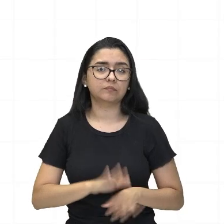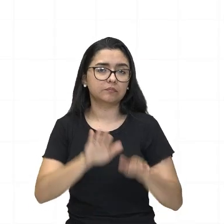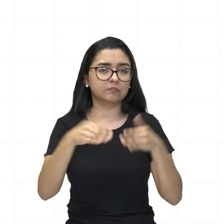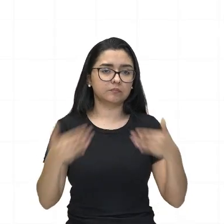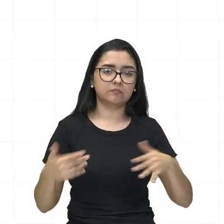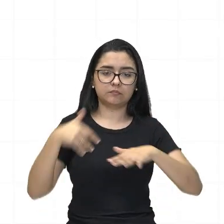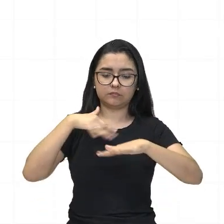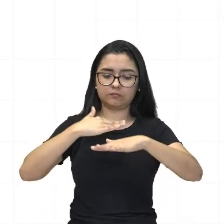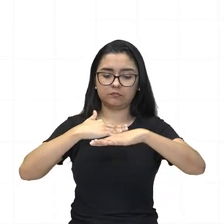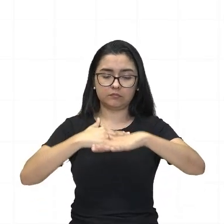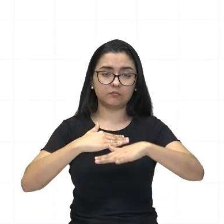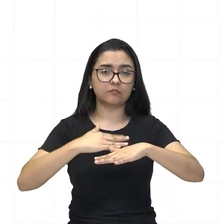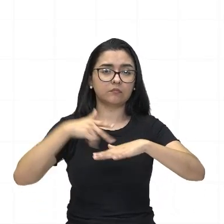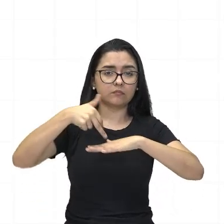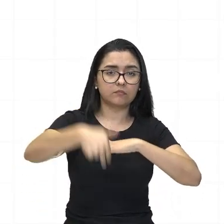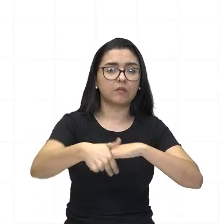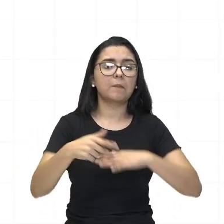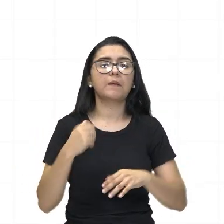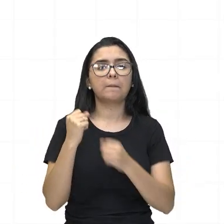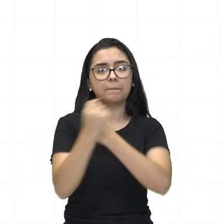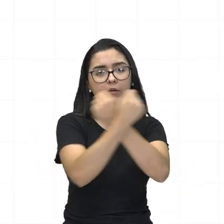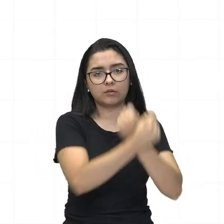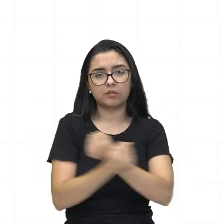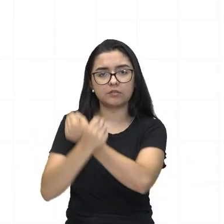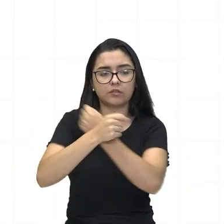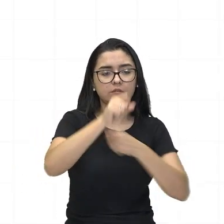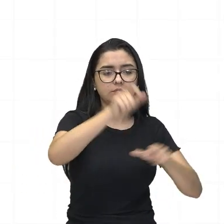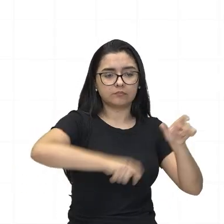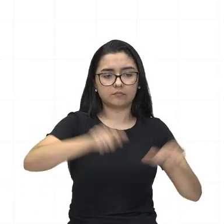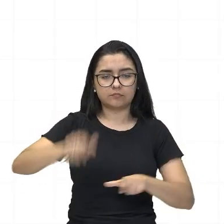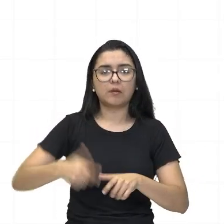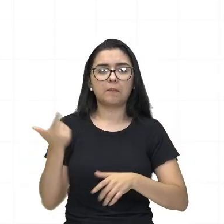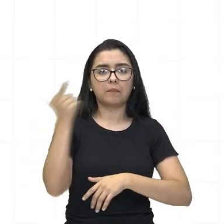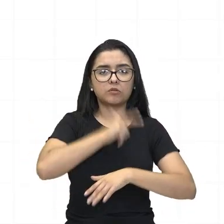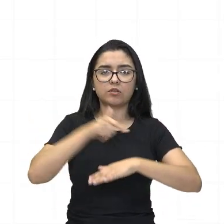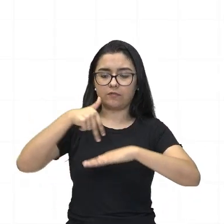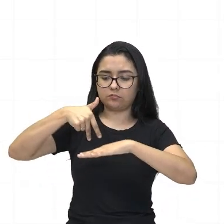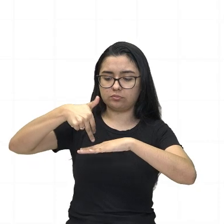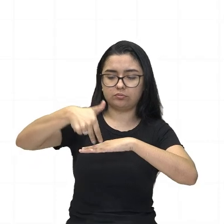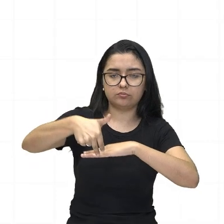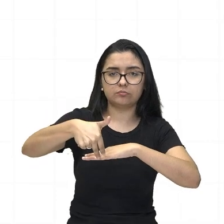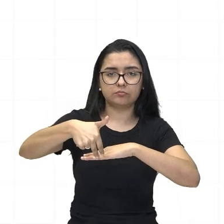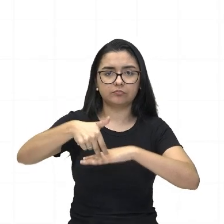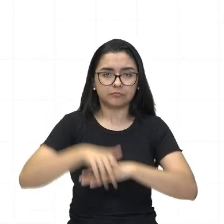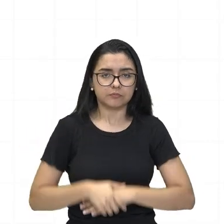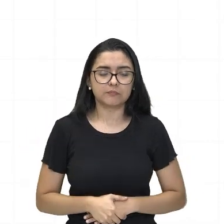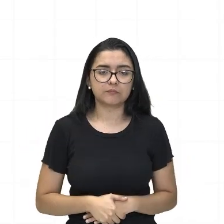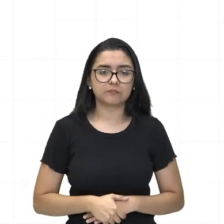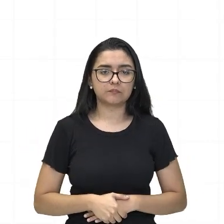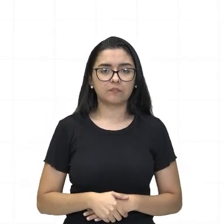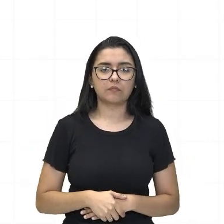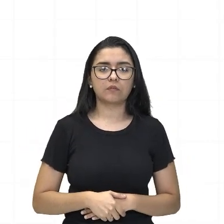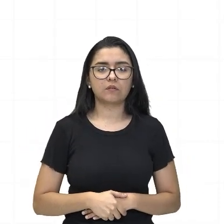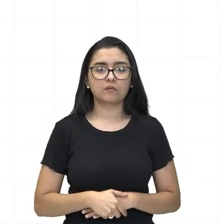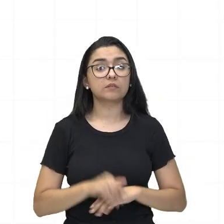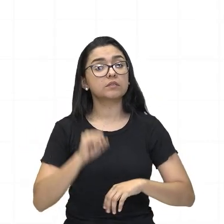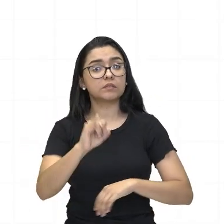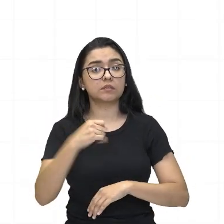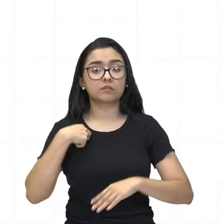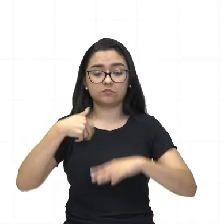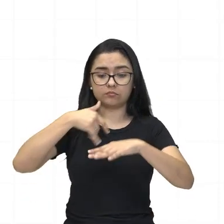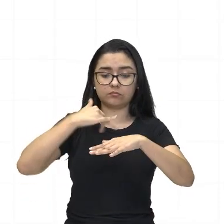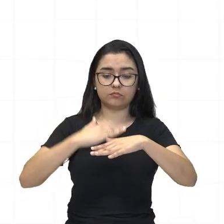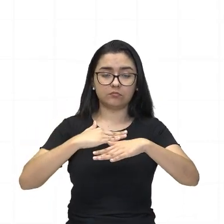faixa de proteção do pedestre para que ele atravesse a rua. Se é uma faixa de proteção,